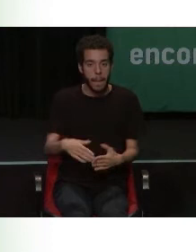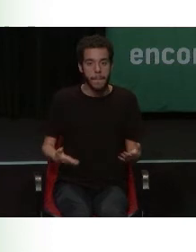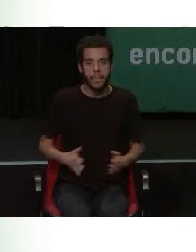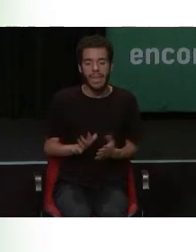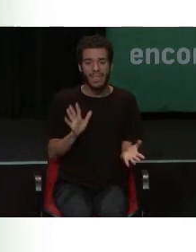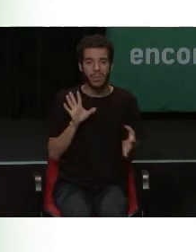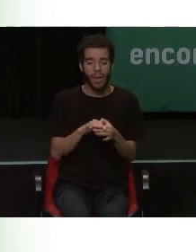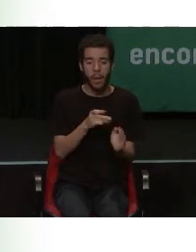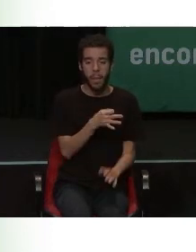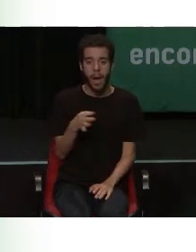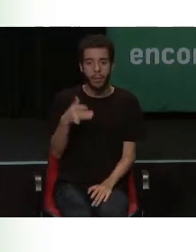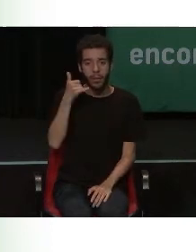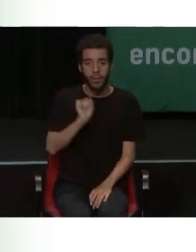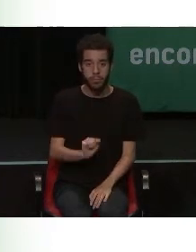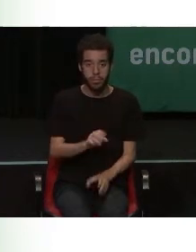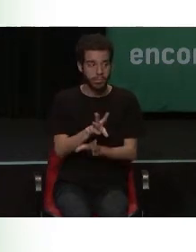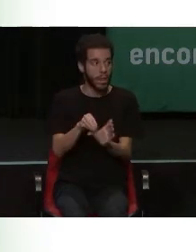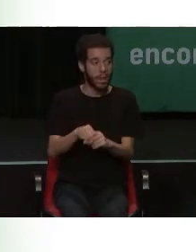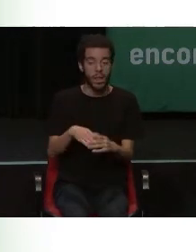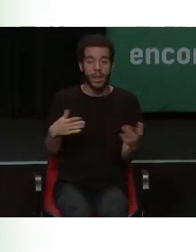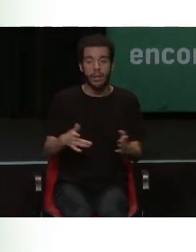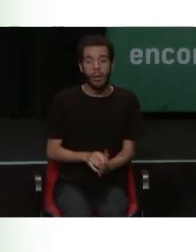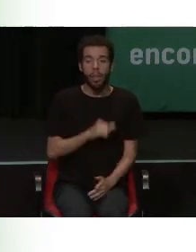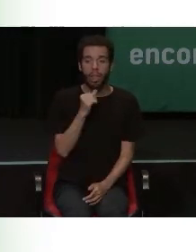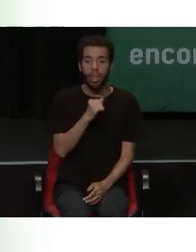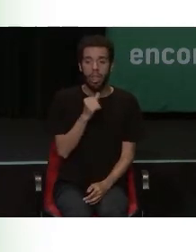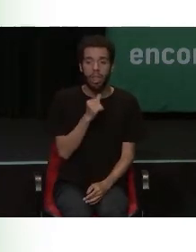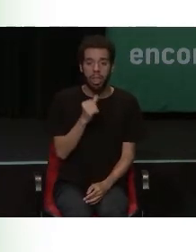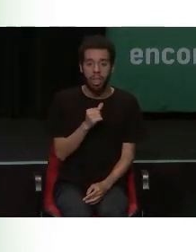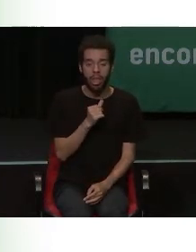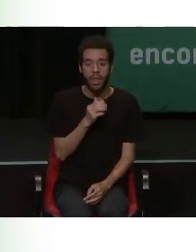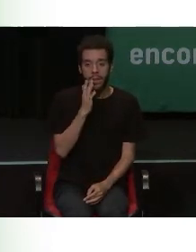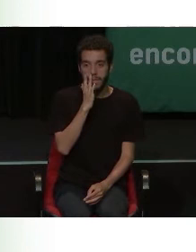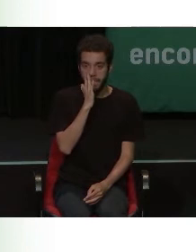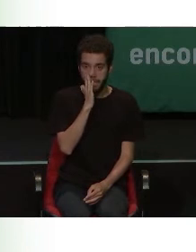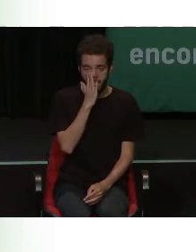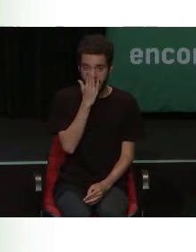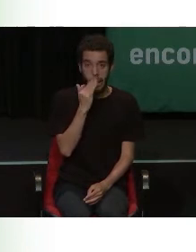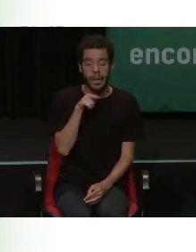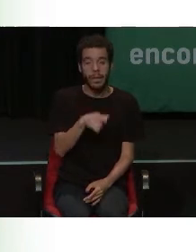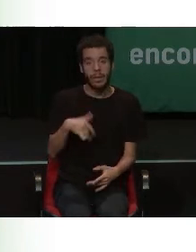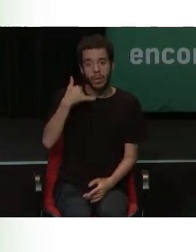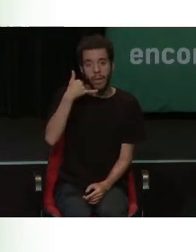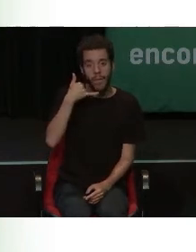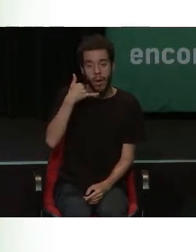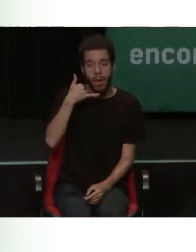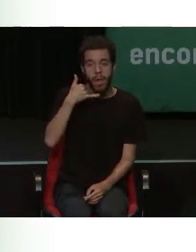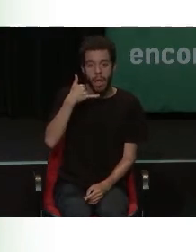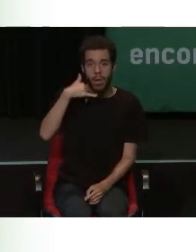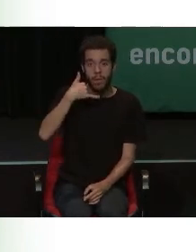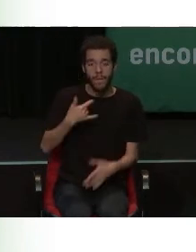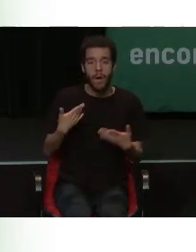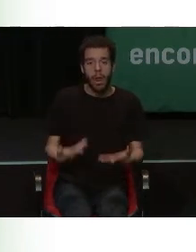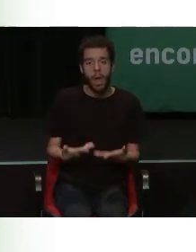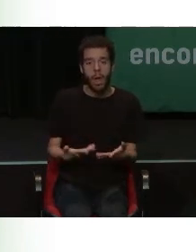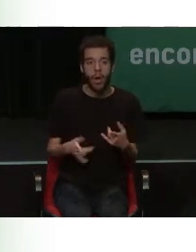telefone. Portanto, há uma tendência, até pela capacidade que os telefones, os smartphones